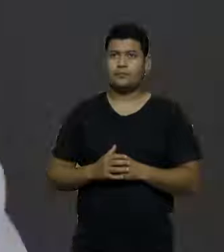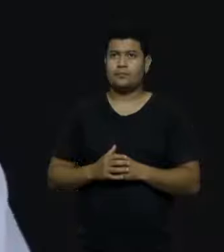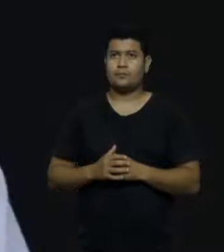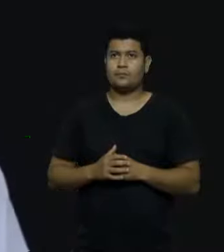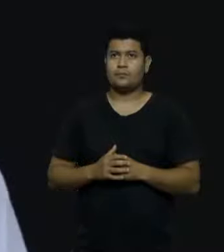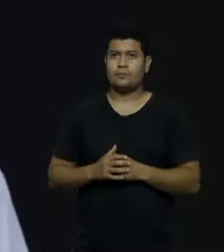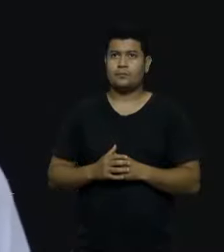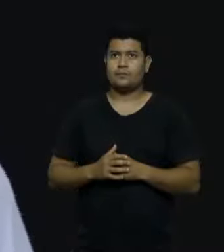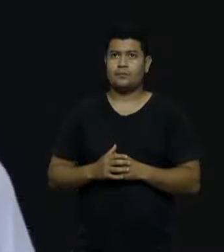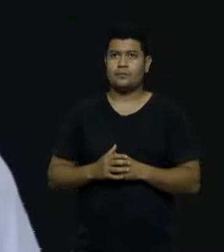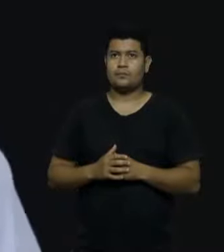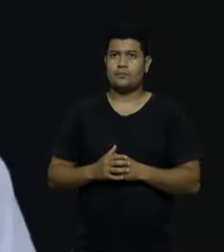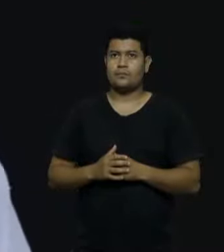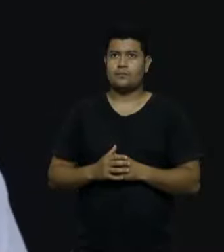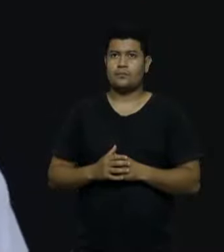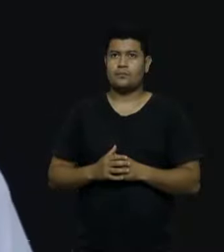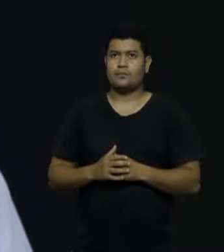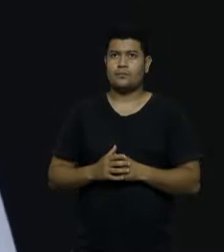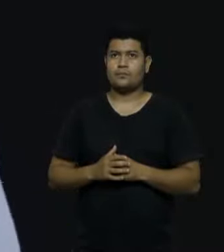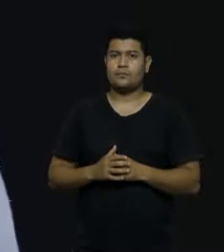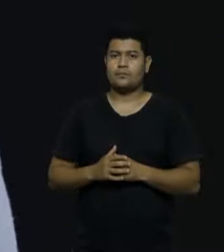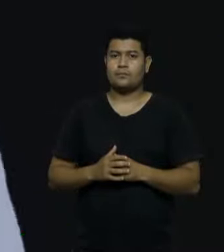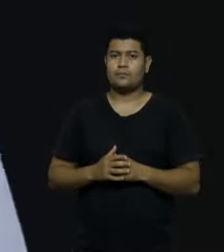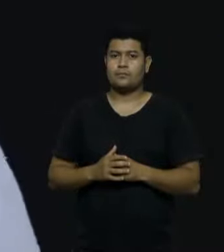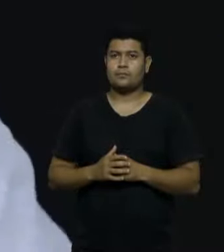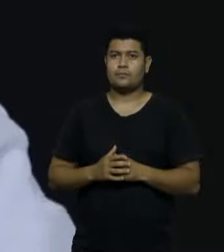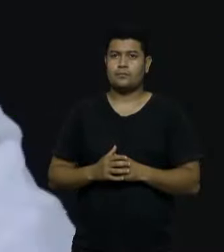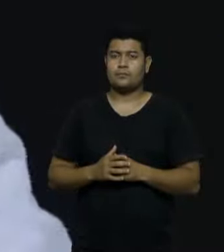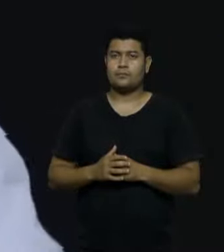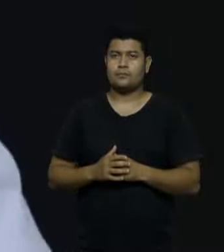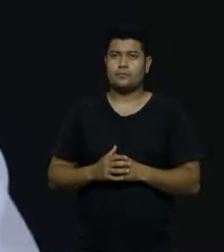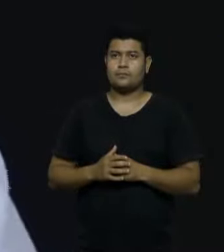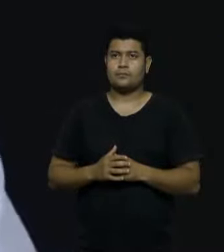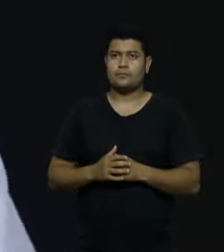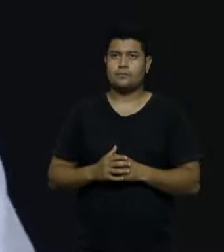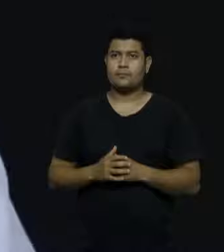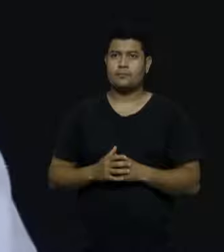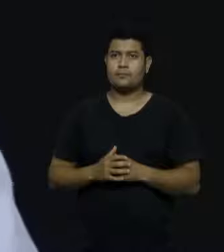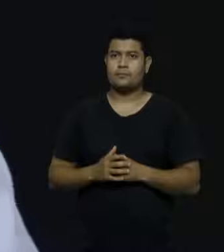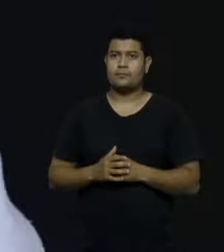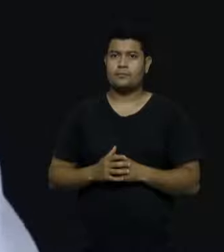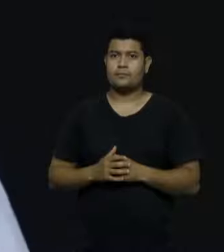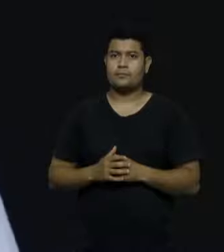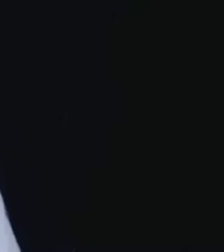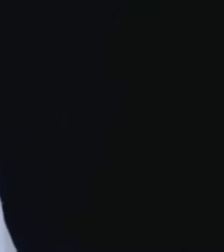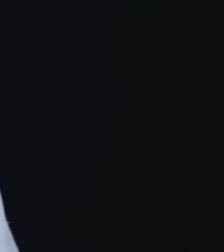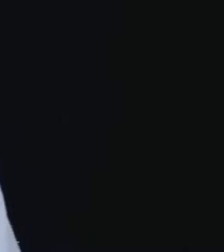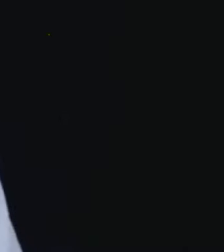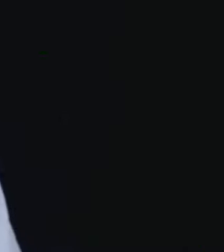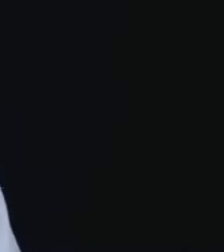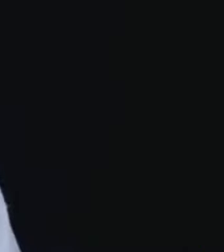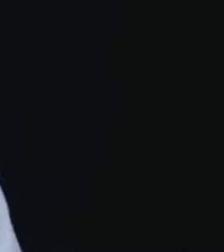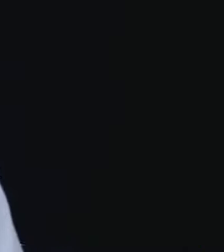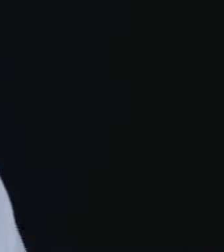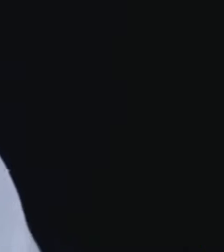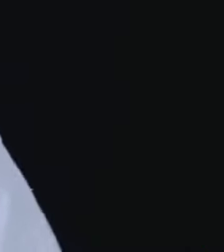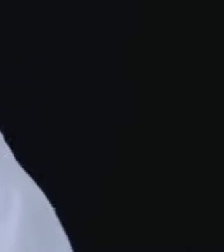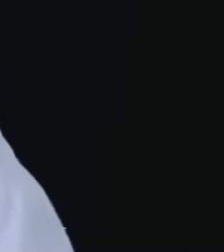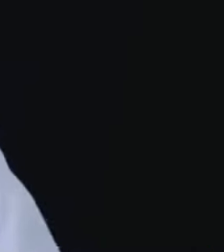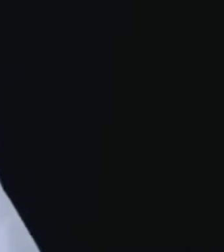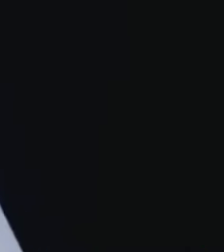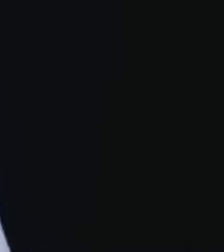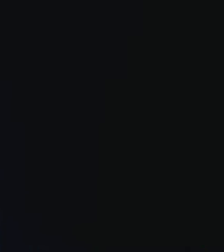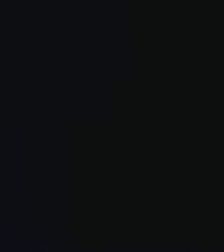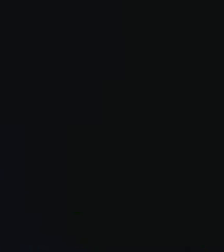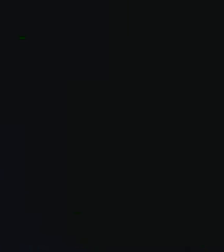Ai de vós, supremos hipócritas, que usais de vosso manto negro não para fazer justiça, mas